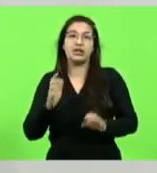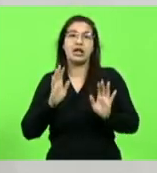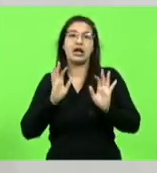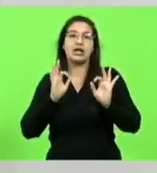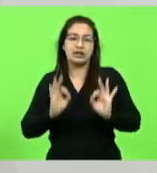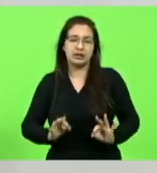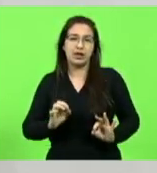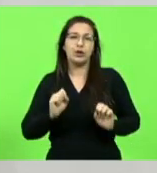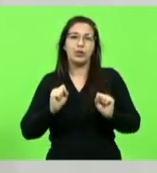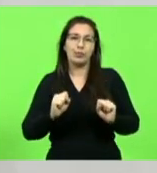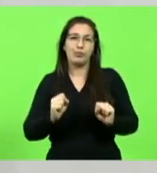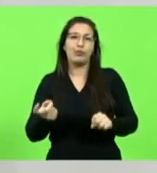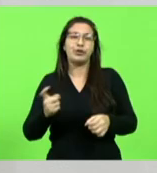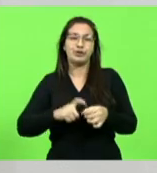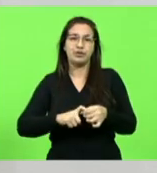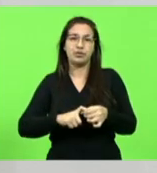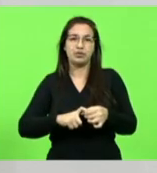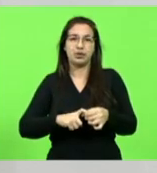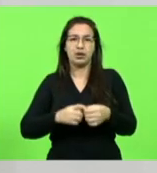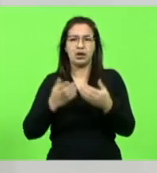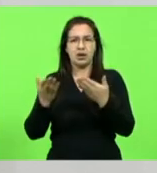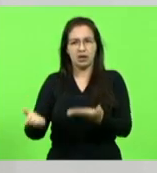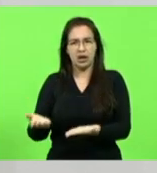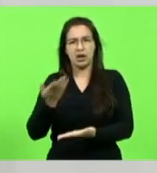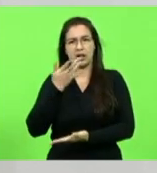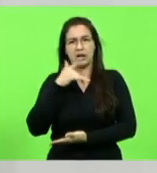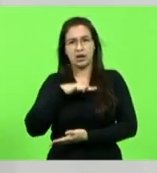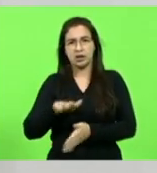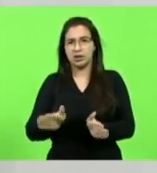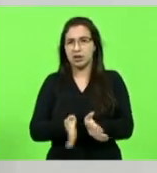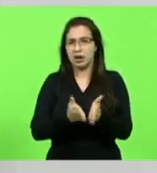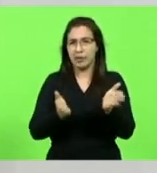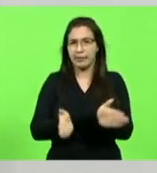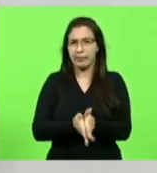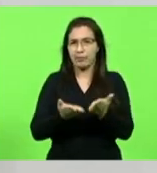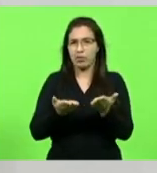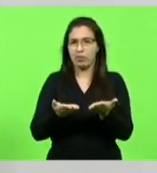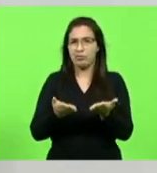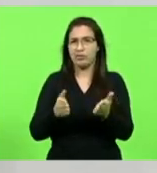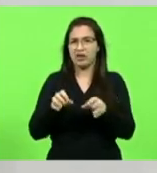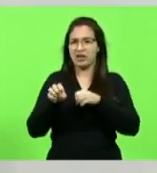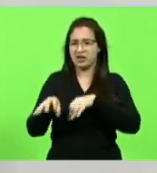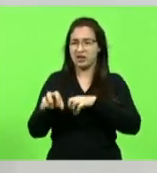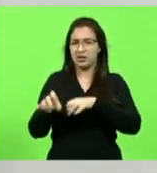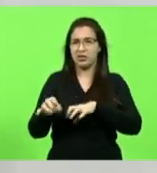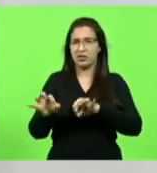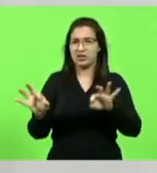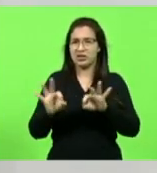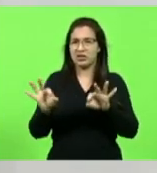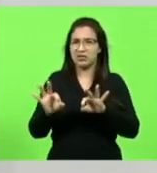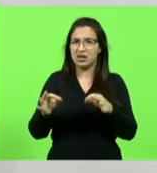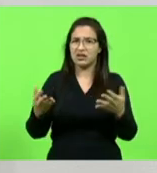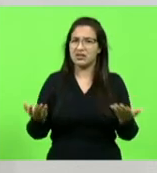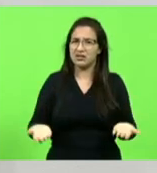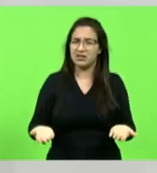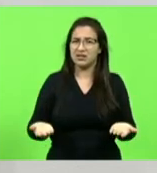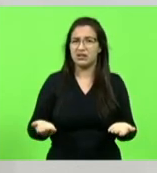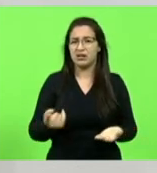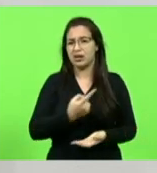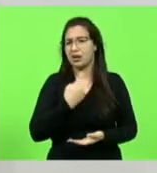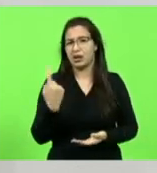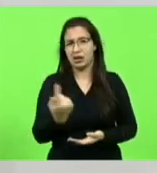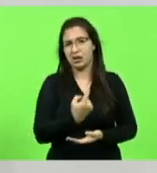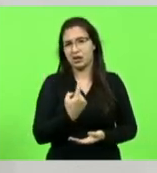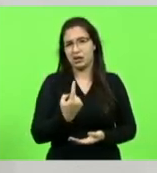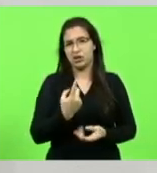deixar criança pobre e humilde sem aula. Ninguém pôde fazer isso. Alguém pôde aqui? Eu acho que não. Ninguém pôde fazer isso.